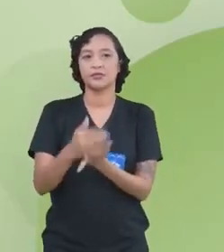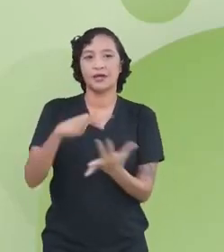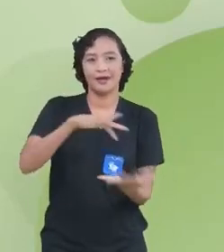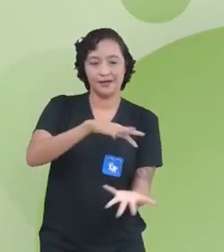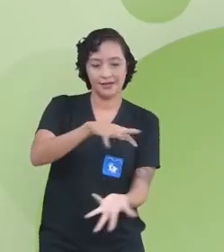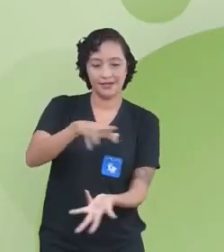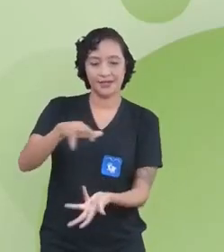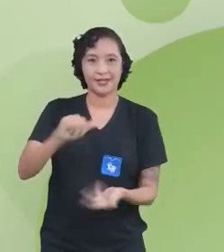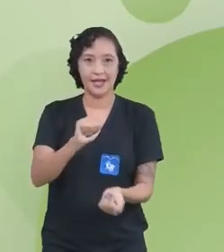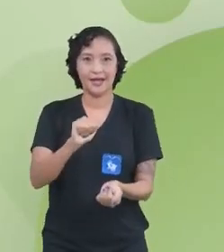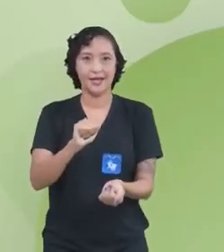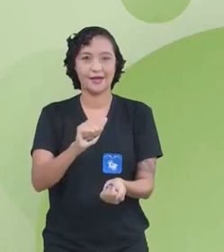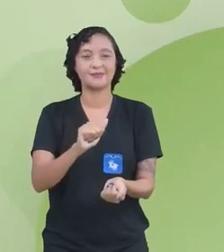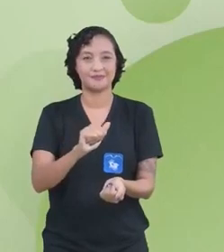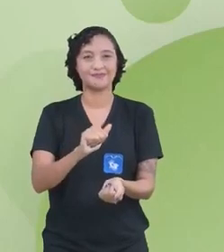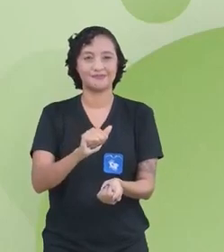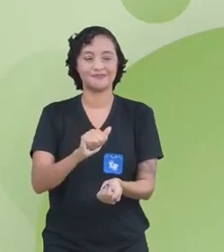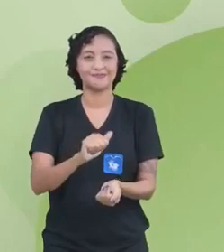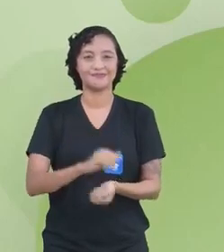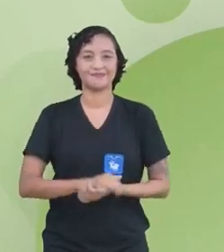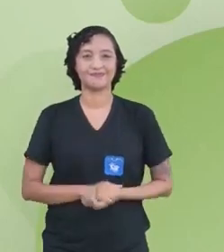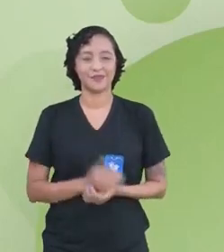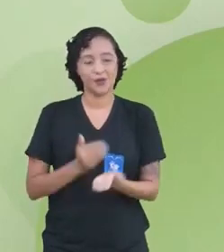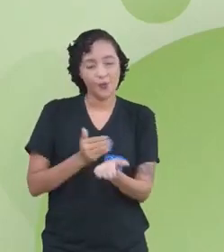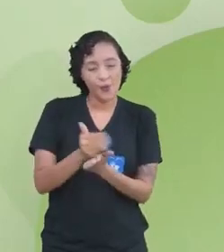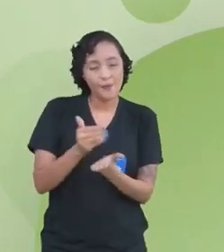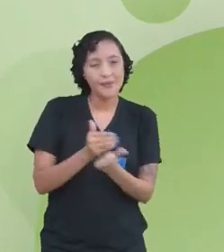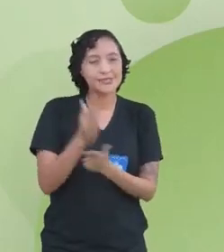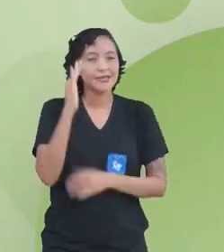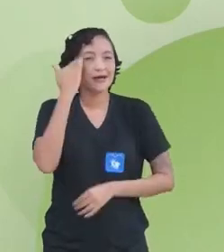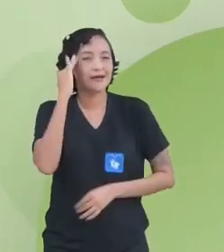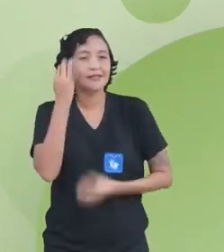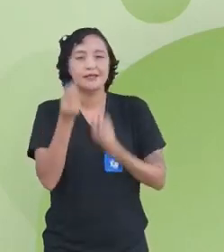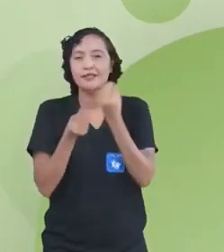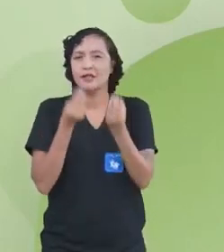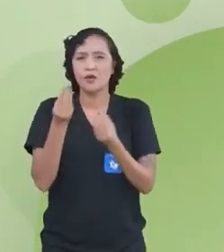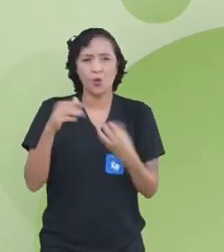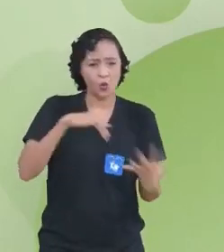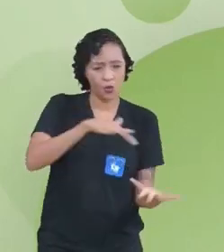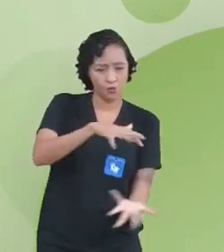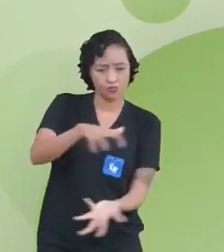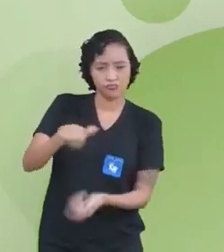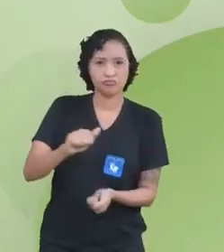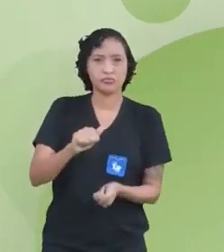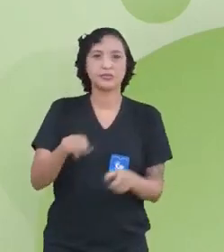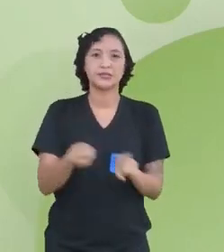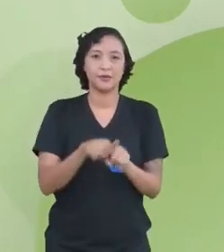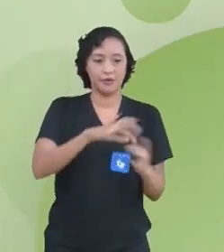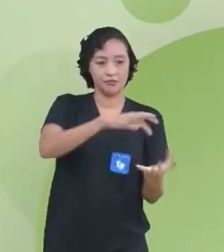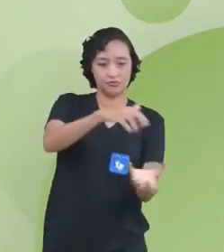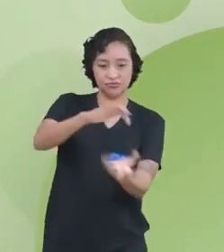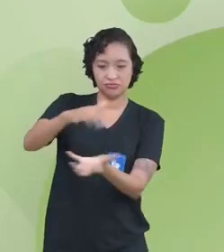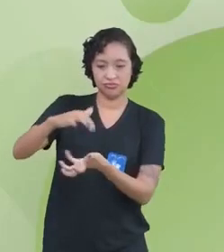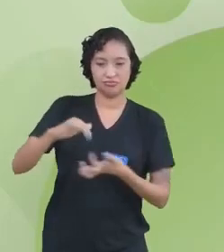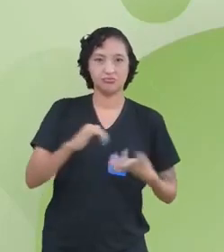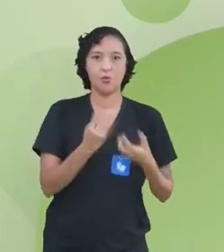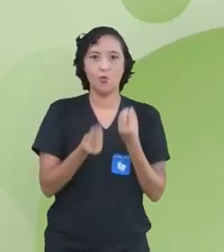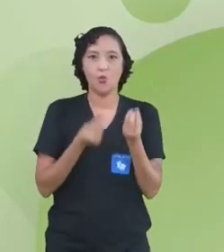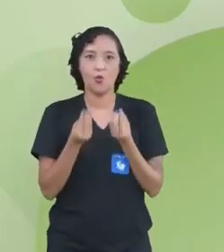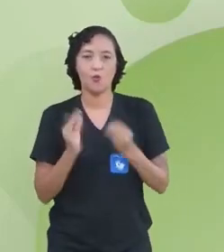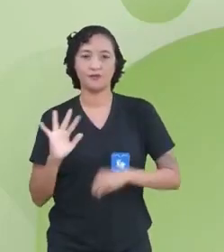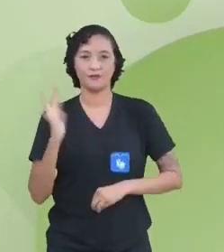e o Universo. Vamos começar a entender como que esse planeta funciona, a dinâmica do planeta. Tá